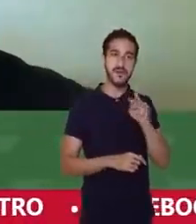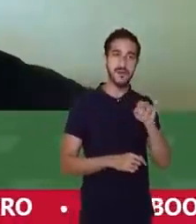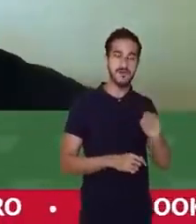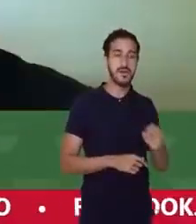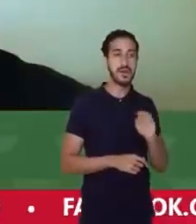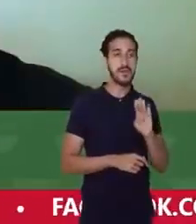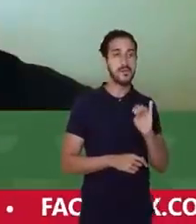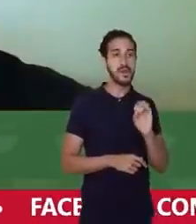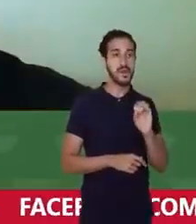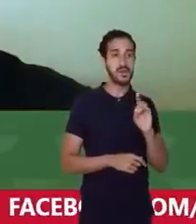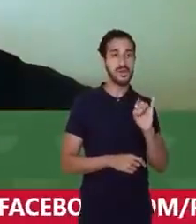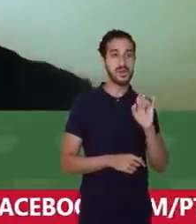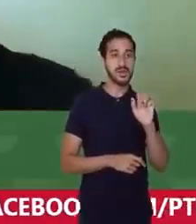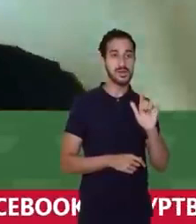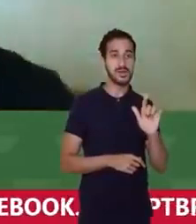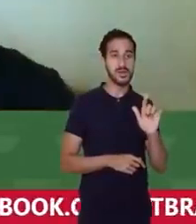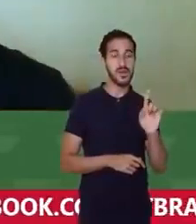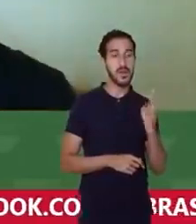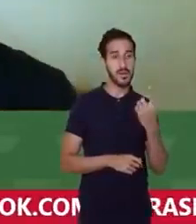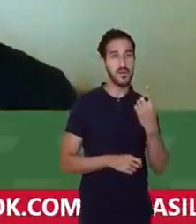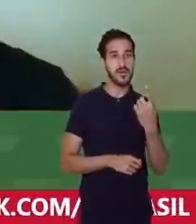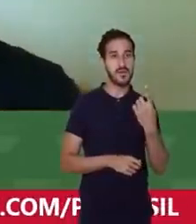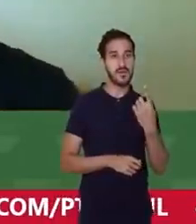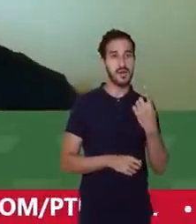era uma das